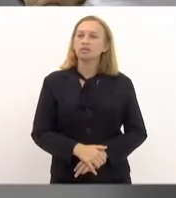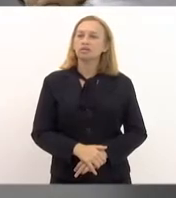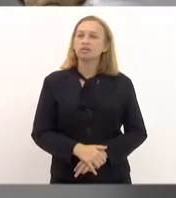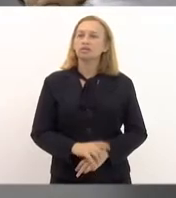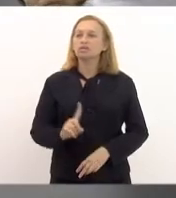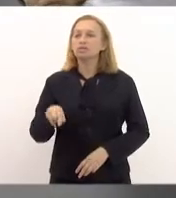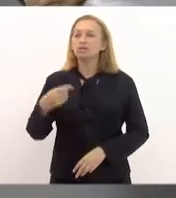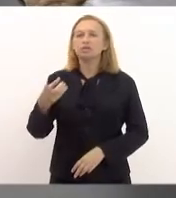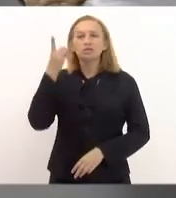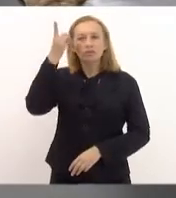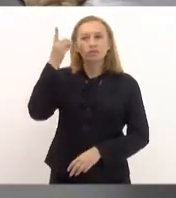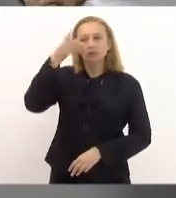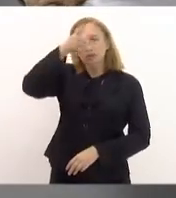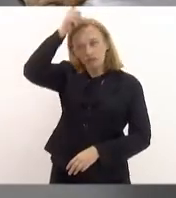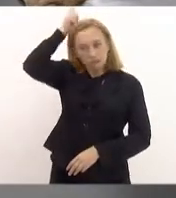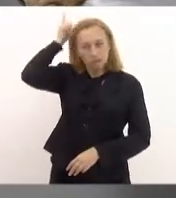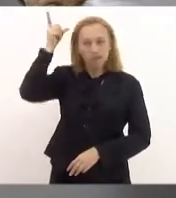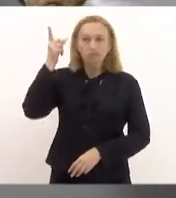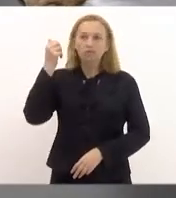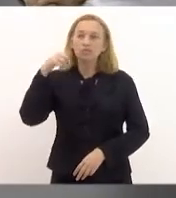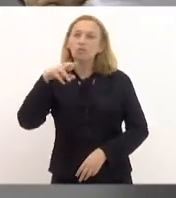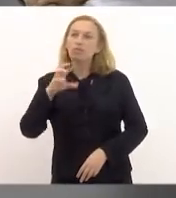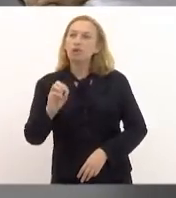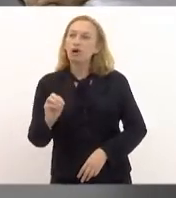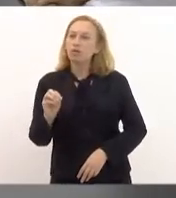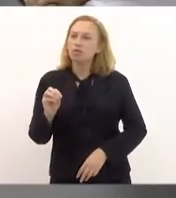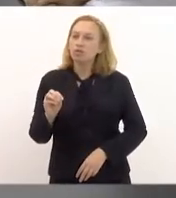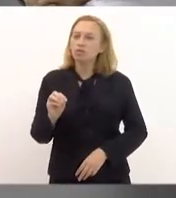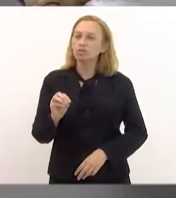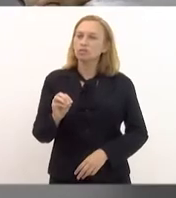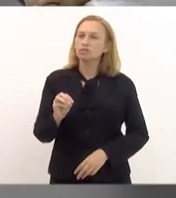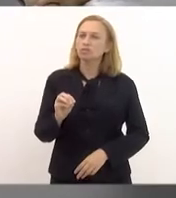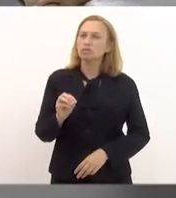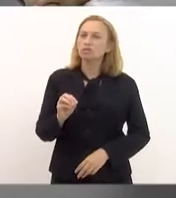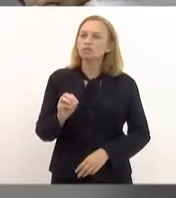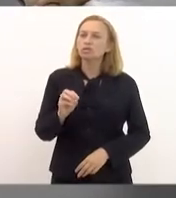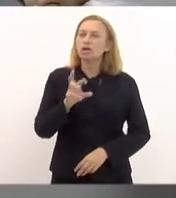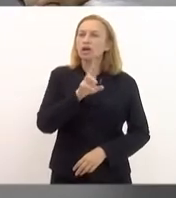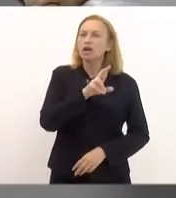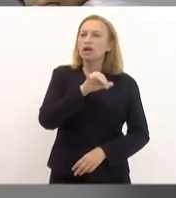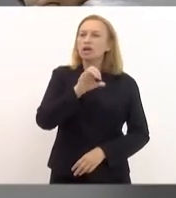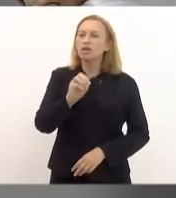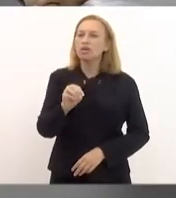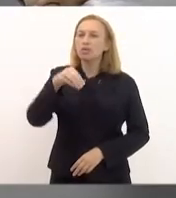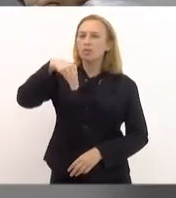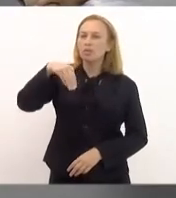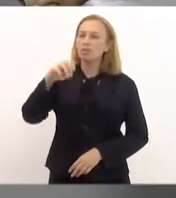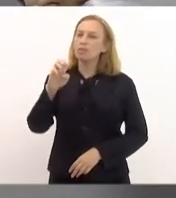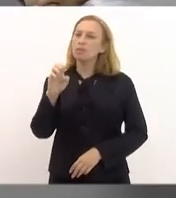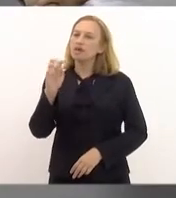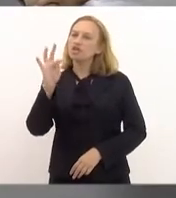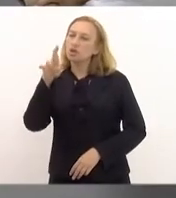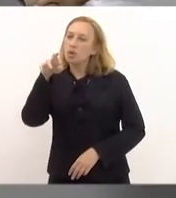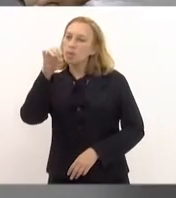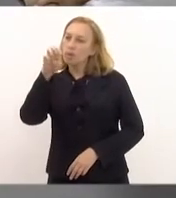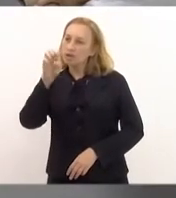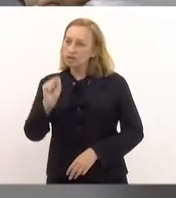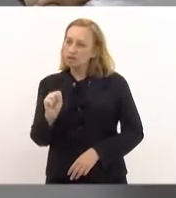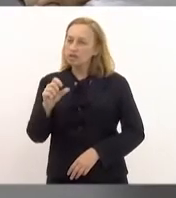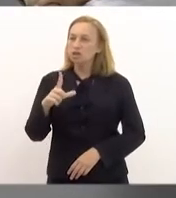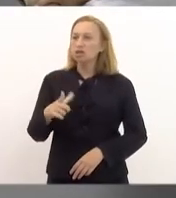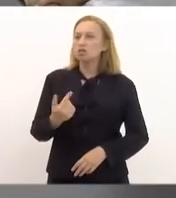Depois o Luiz Paulo e o Mauro Osório, né? Sobre o Rio Metrópole. Eu estou no Rio Metrópole há